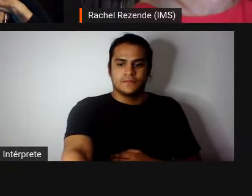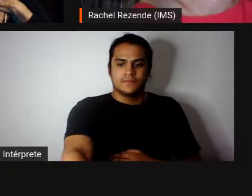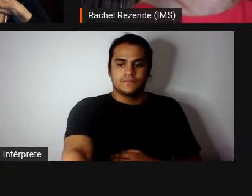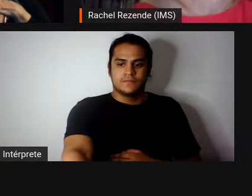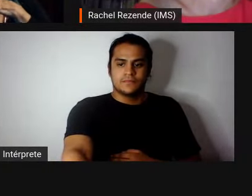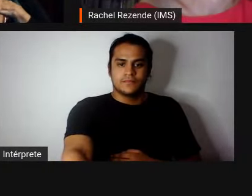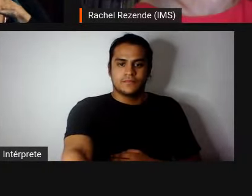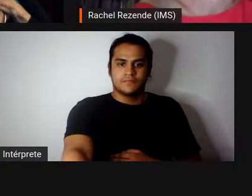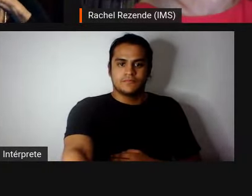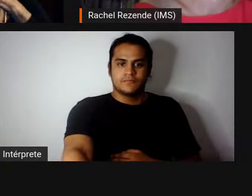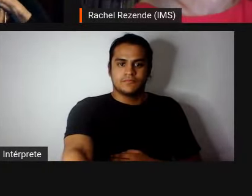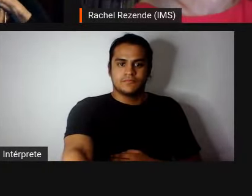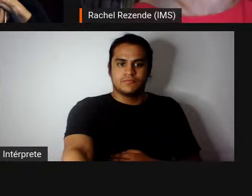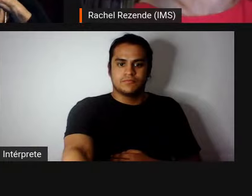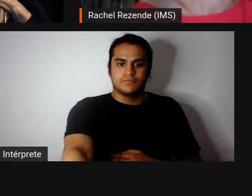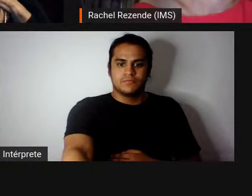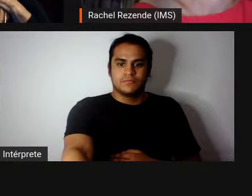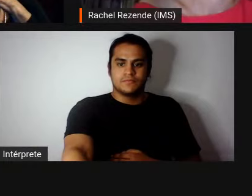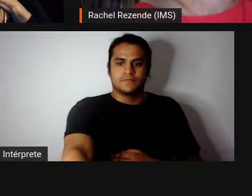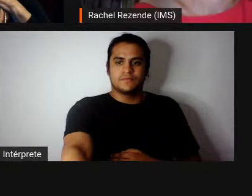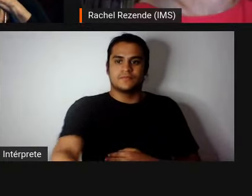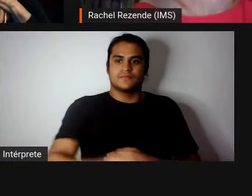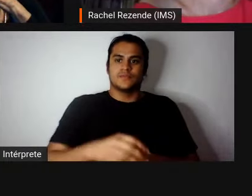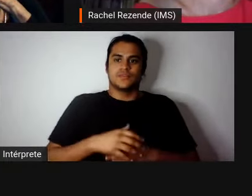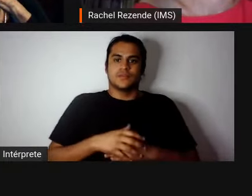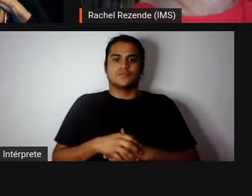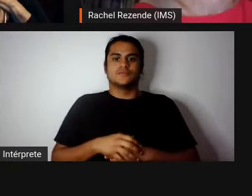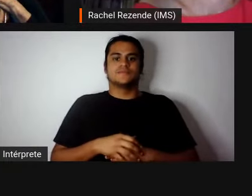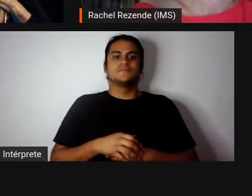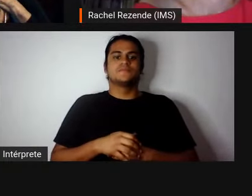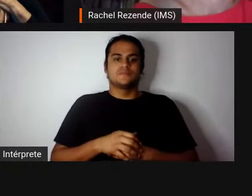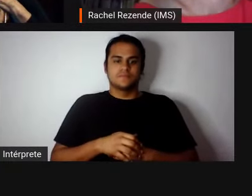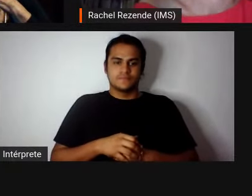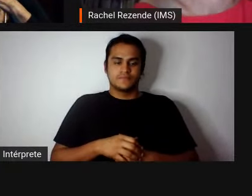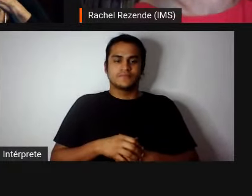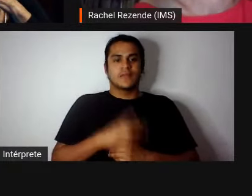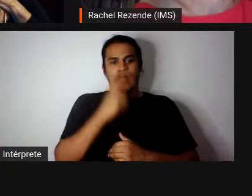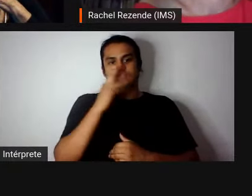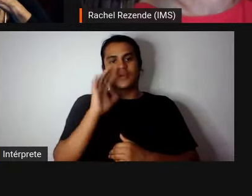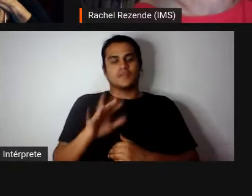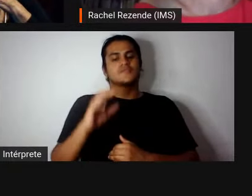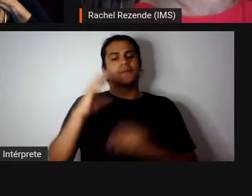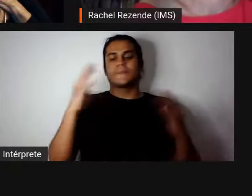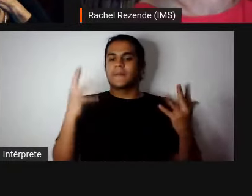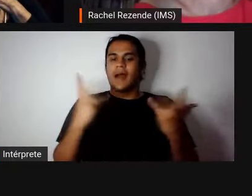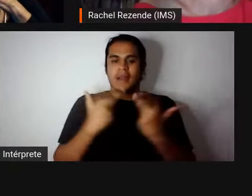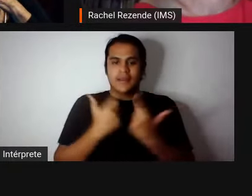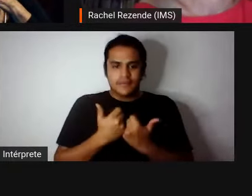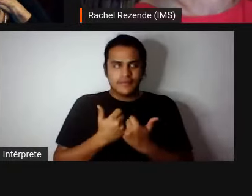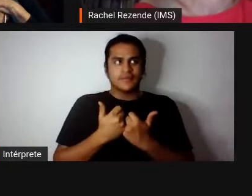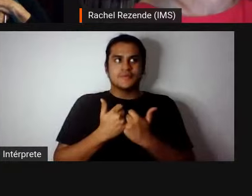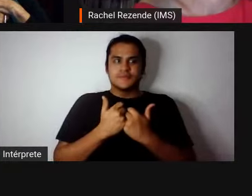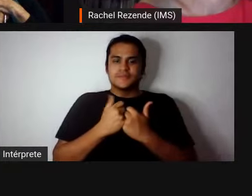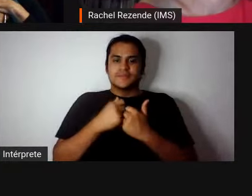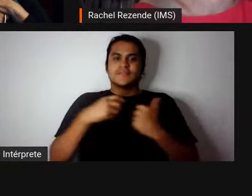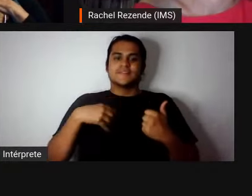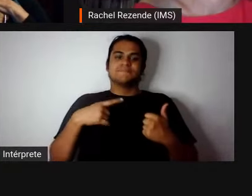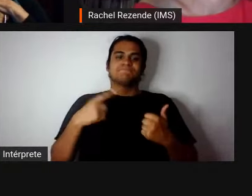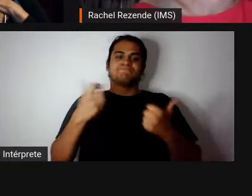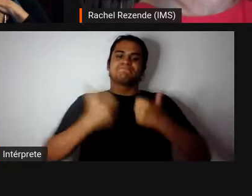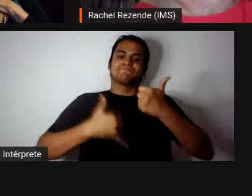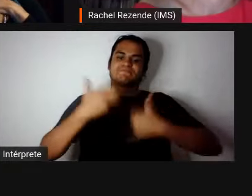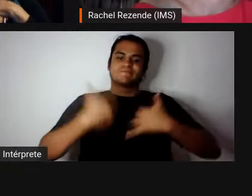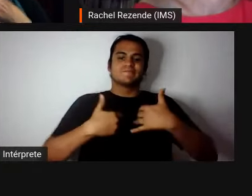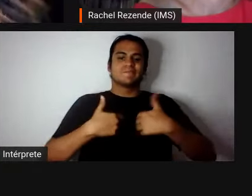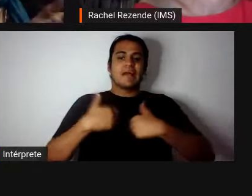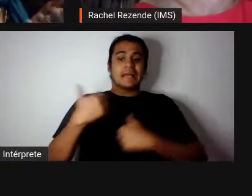Transferir. Ótimo, Maurinho. Transferir. É isso mesmo. Eu acho que é maravilhoso ouvir isso, porque é isso, né? Quer dizer, a idade te